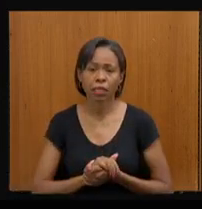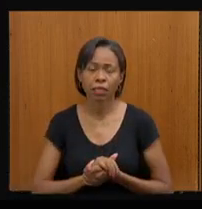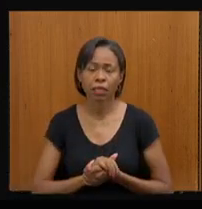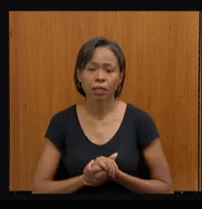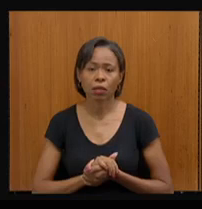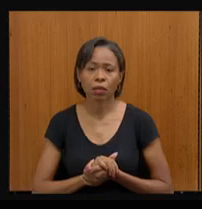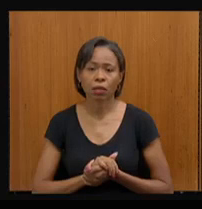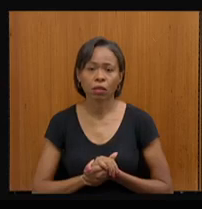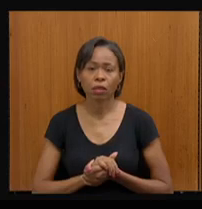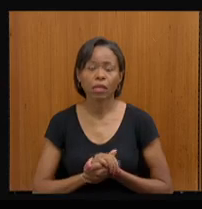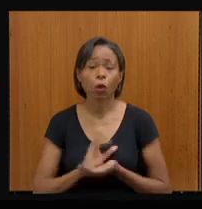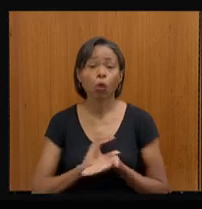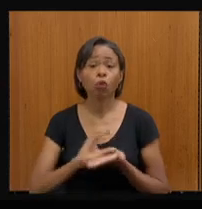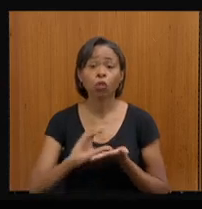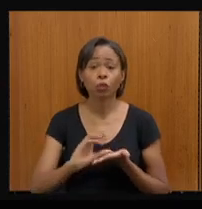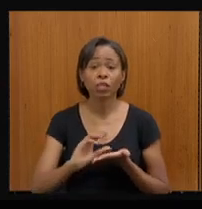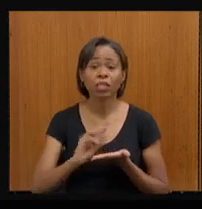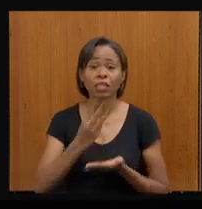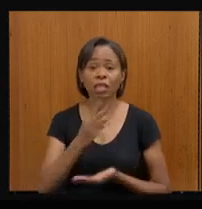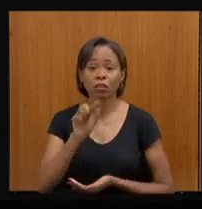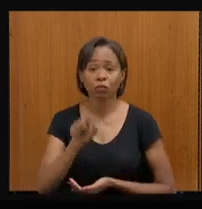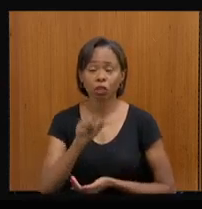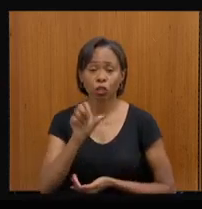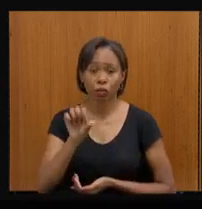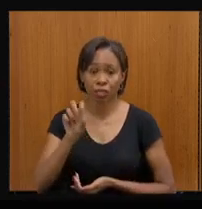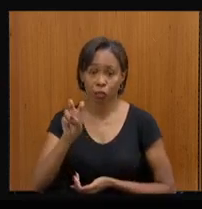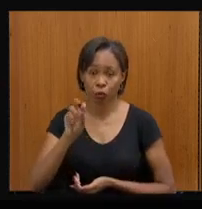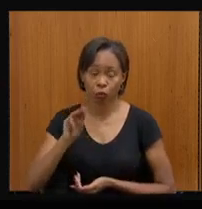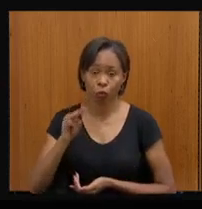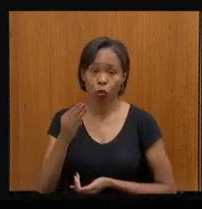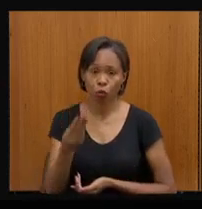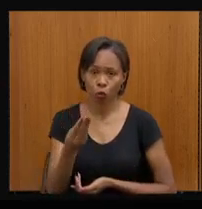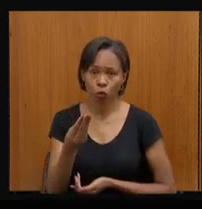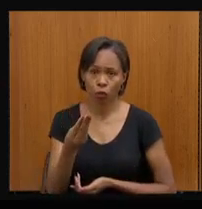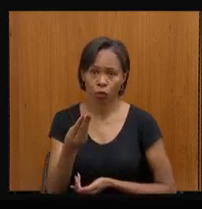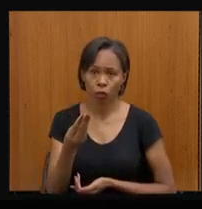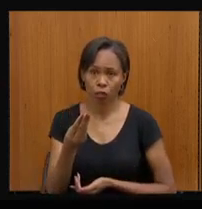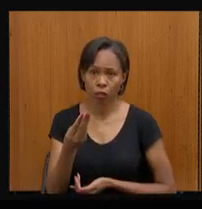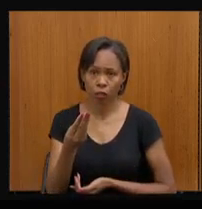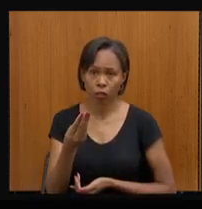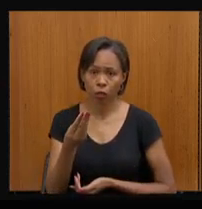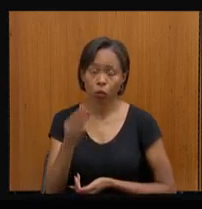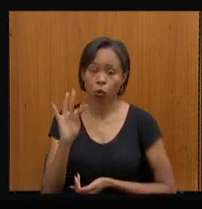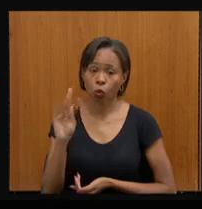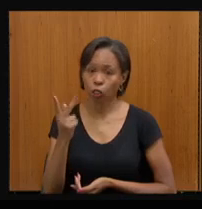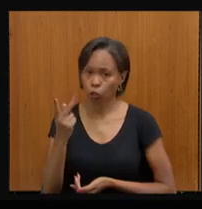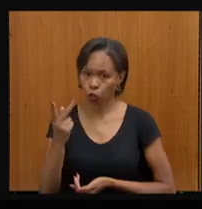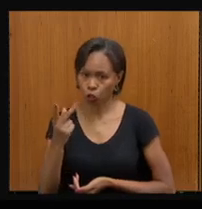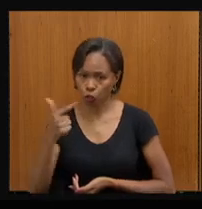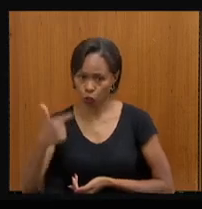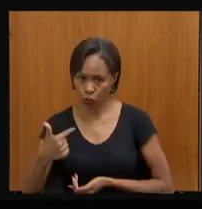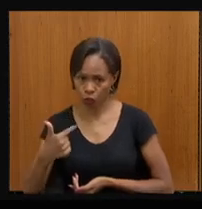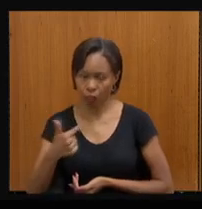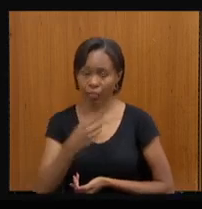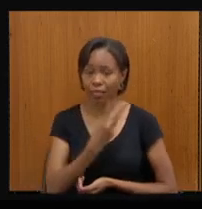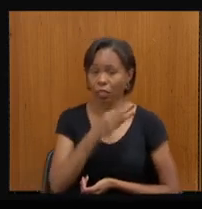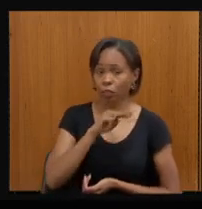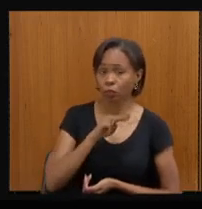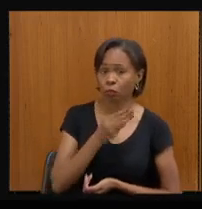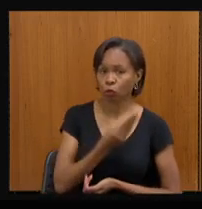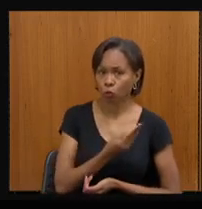de 3,95 m e para a prova sobre dois e três milhões no Parque Eólico